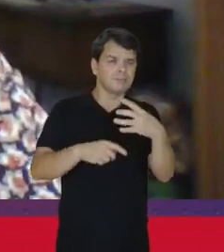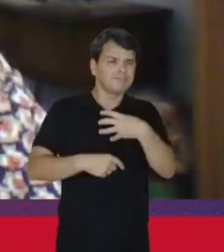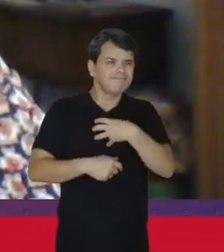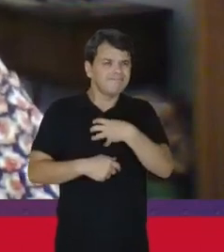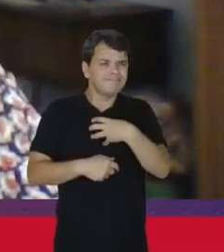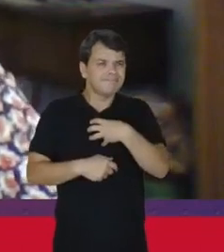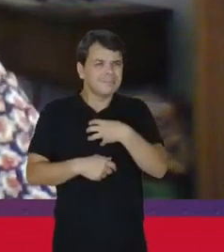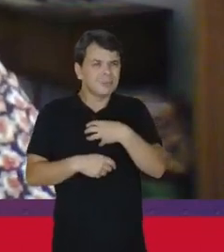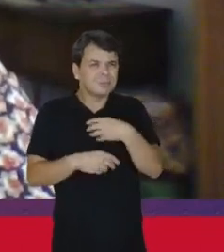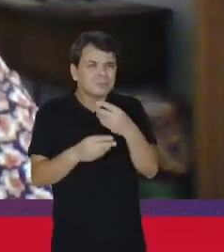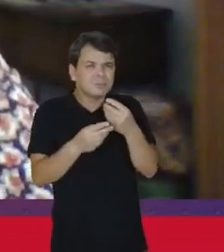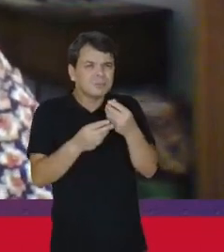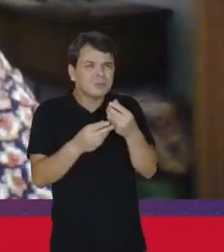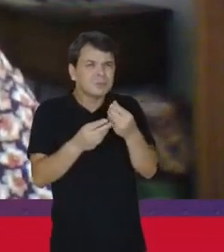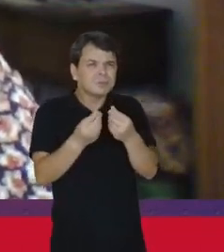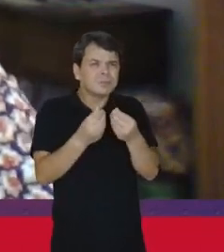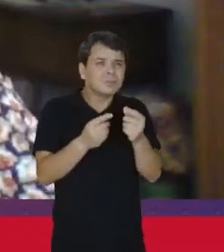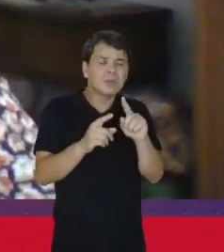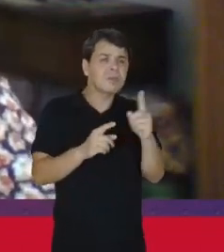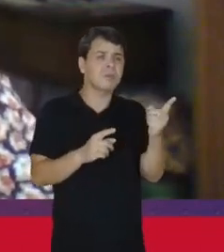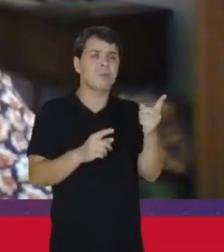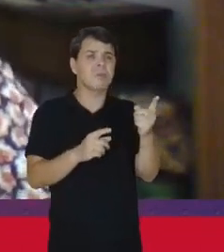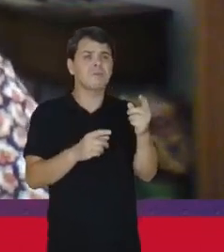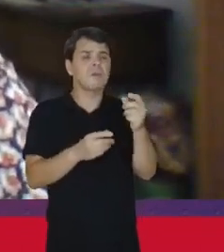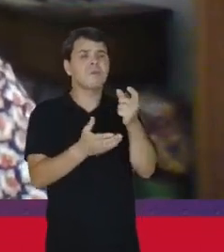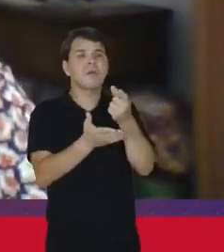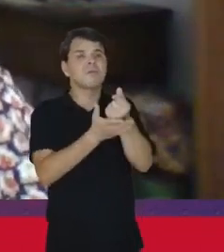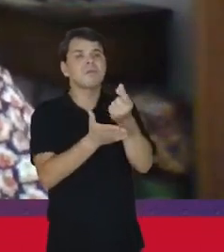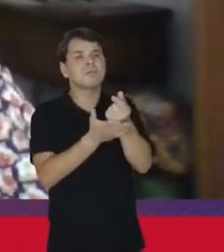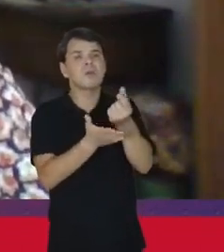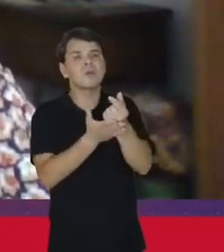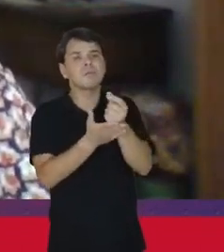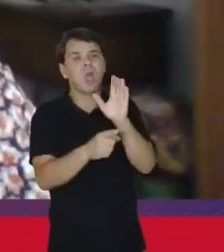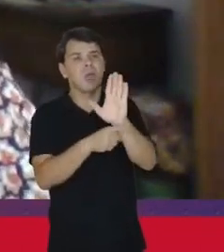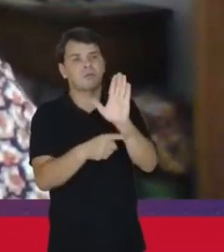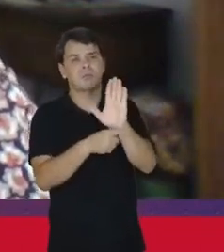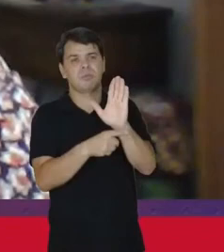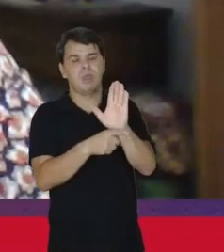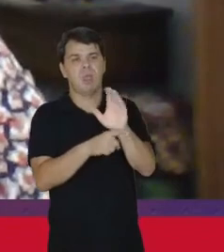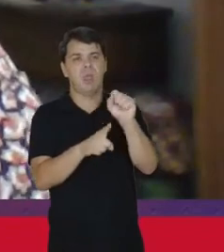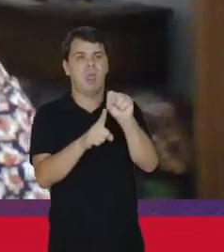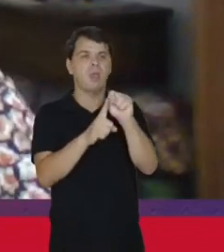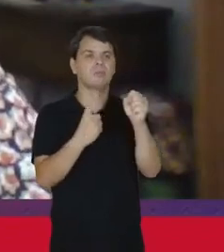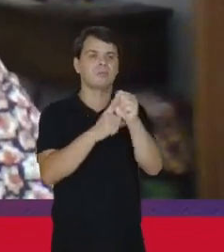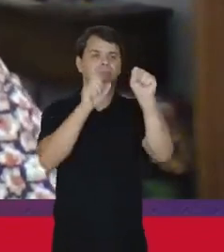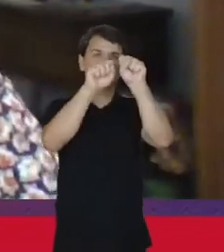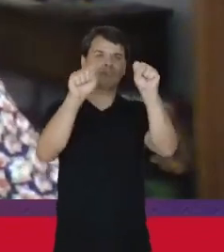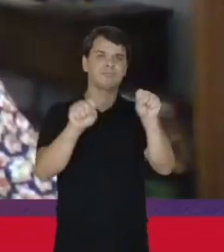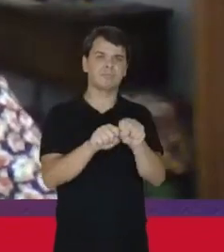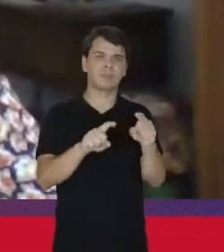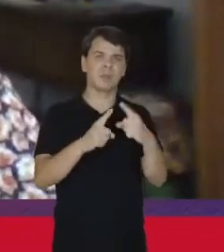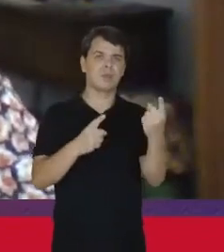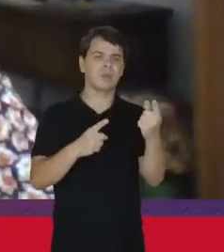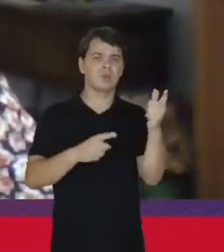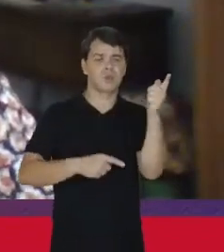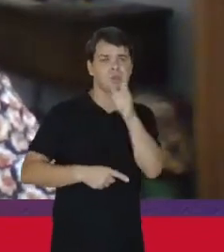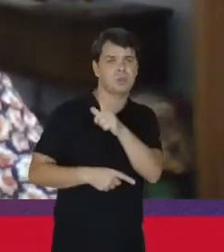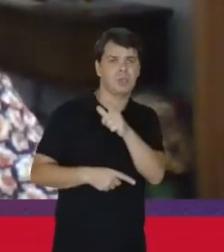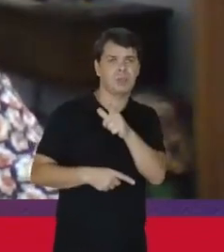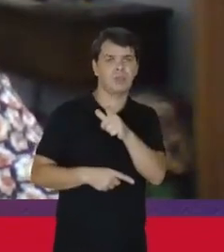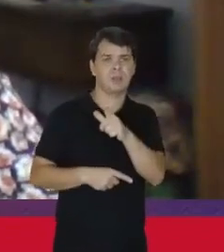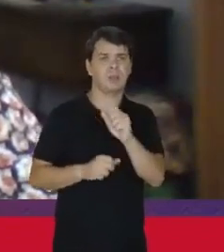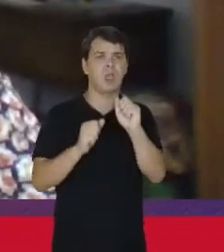sentimento, uma sensação de que não vale a pena contribuir com a Previdência porque nunca se vai